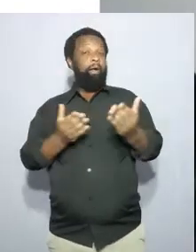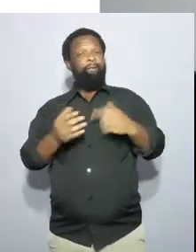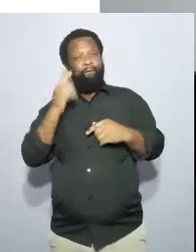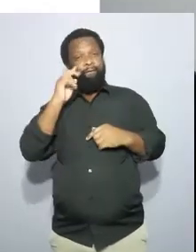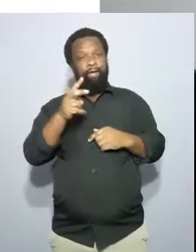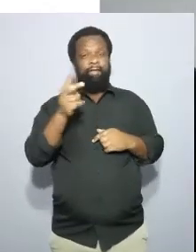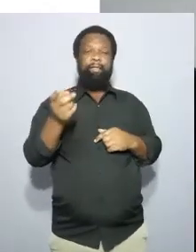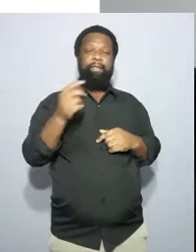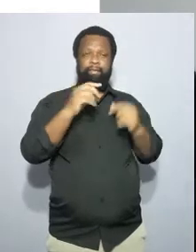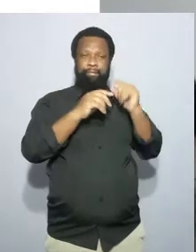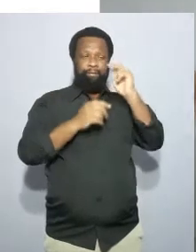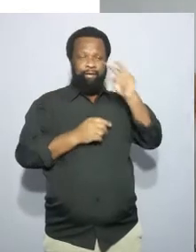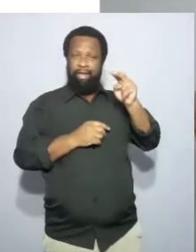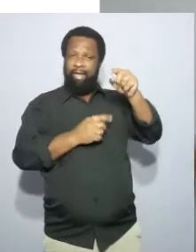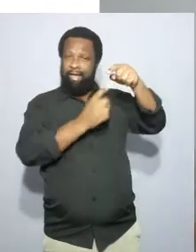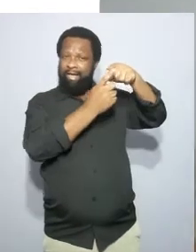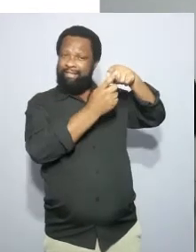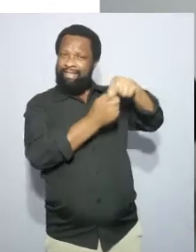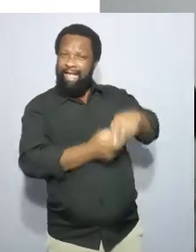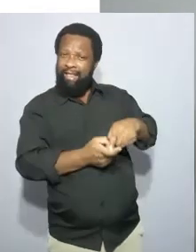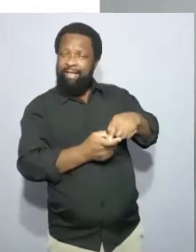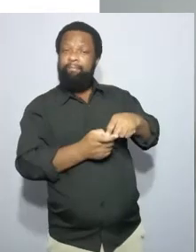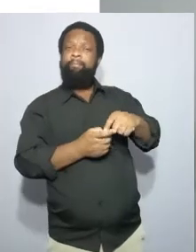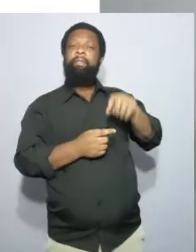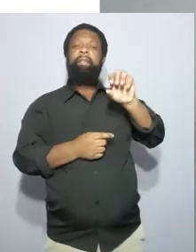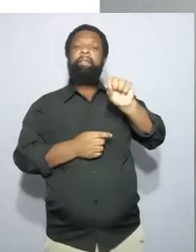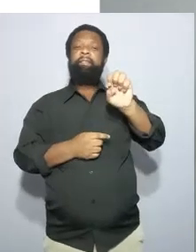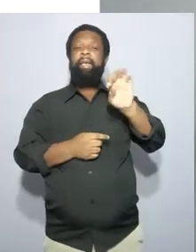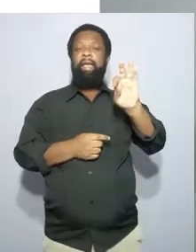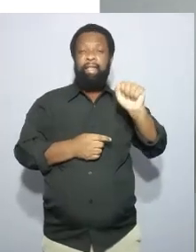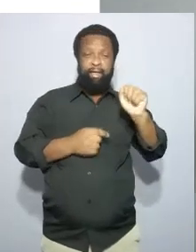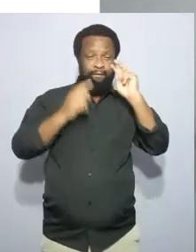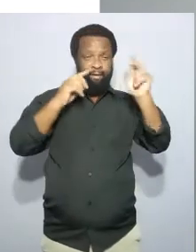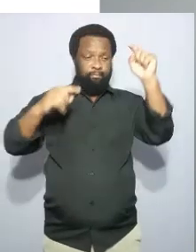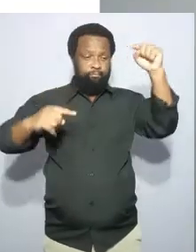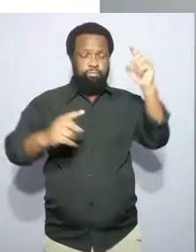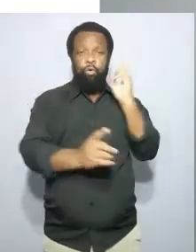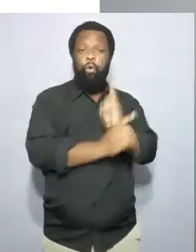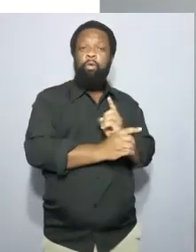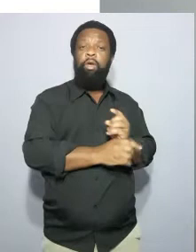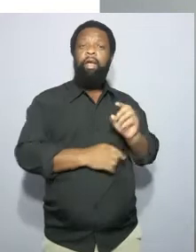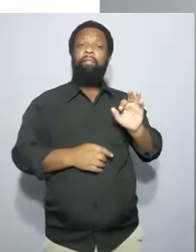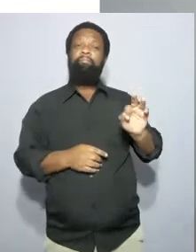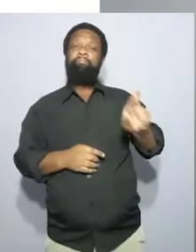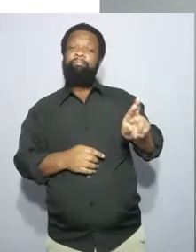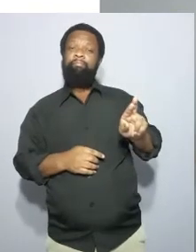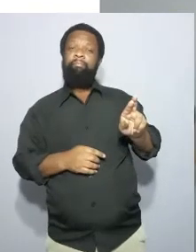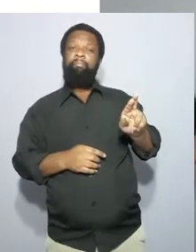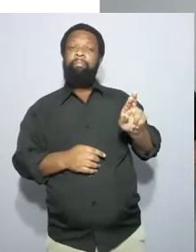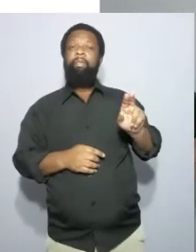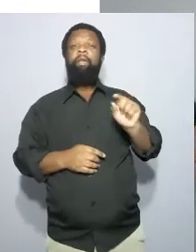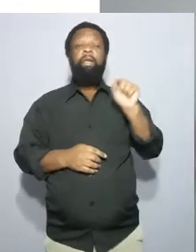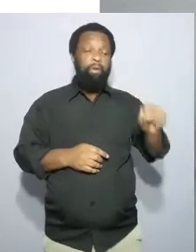juntarmos essas setas, nesses dois sentidos, nós vamos chegar no frâncio. O frâncio, ele